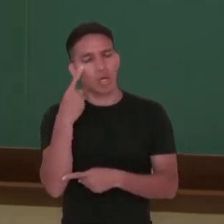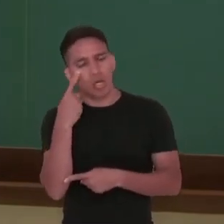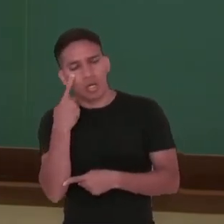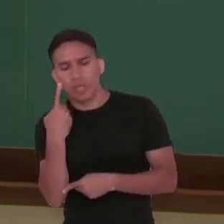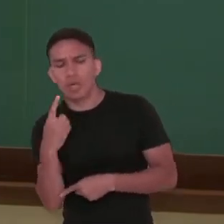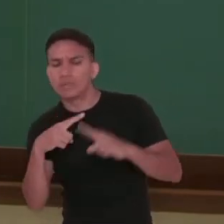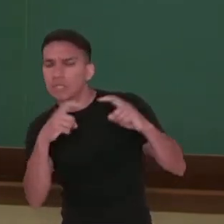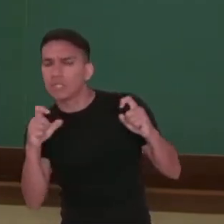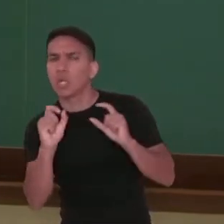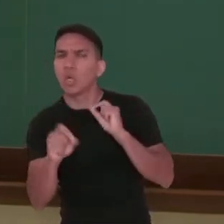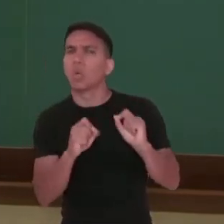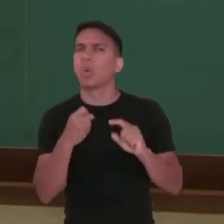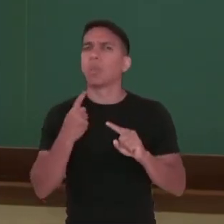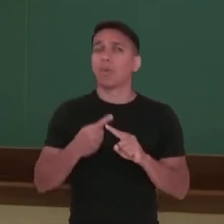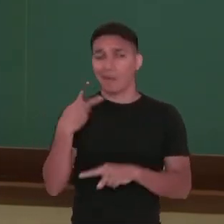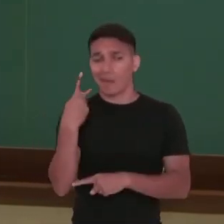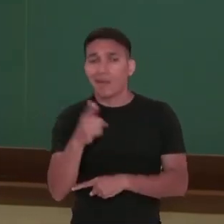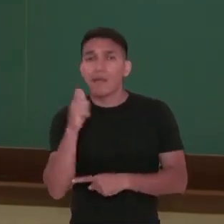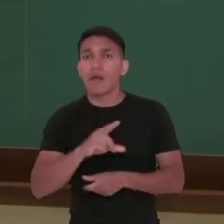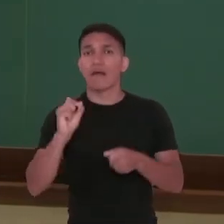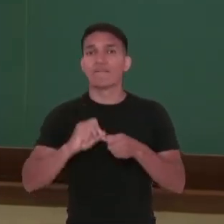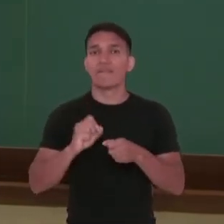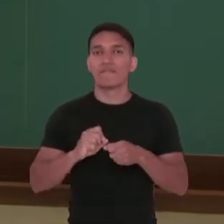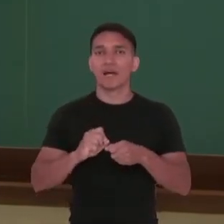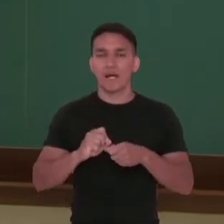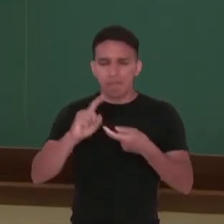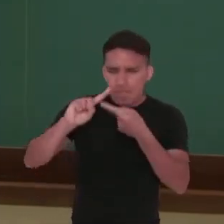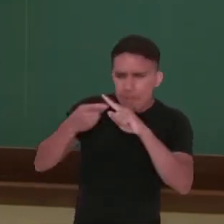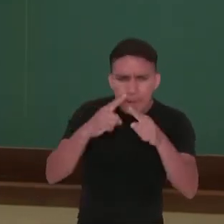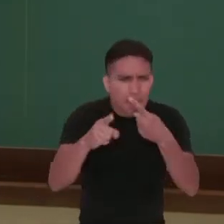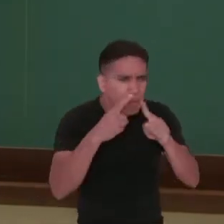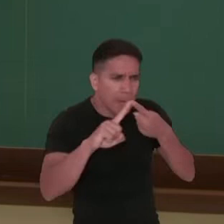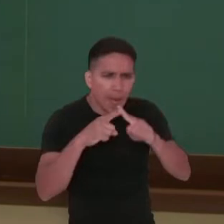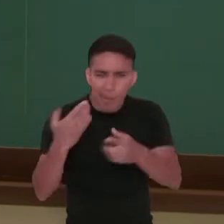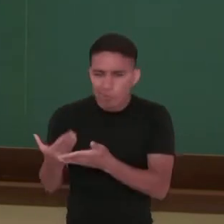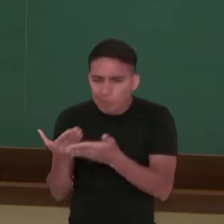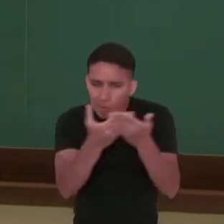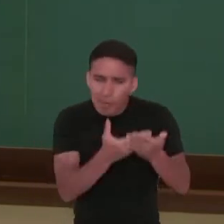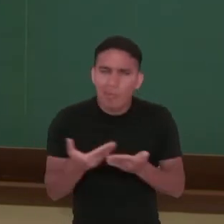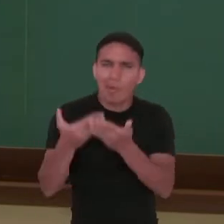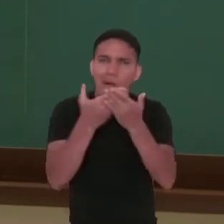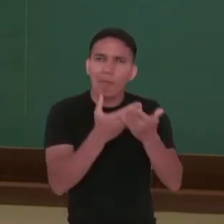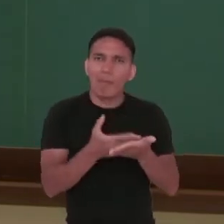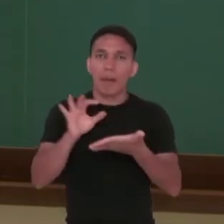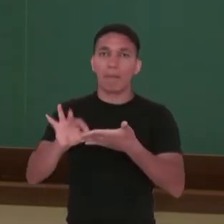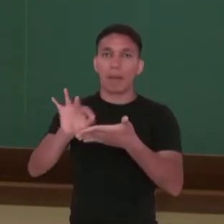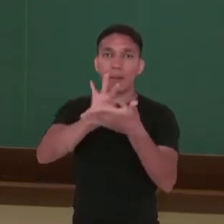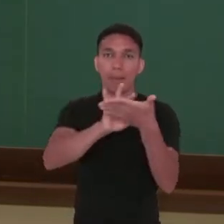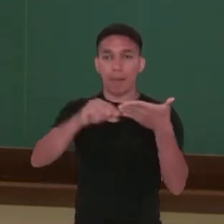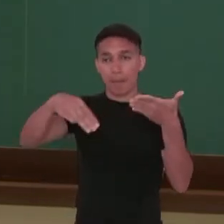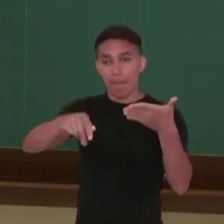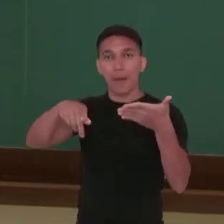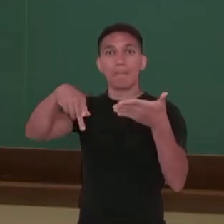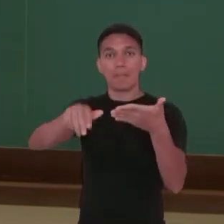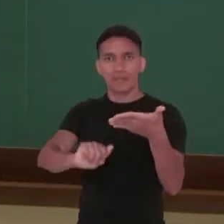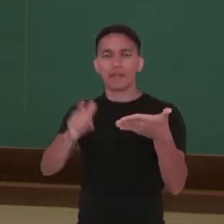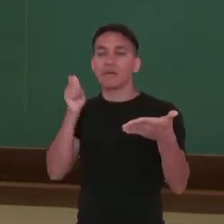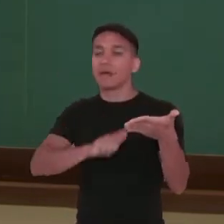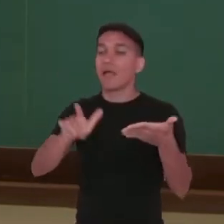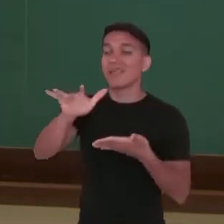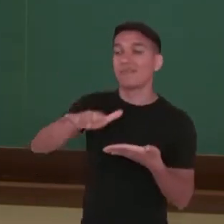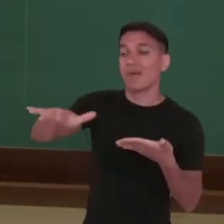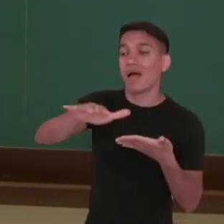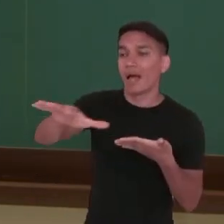ela praticamente faz a elaboração e estudo dos mapas e as representações do espaço no